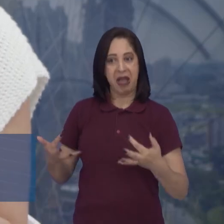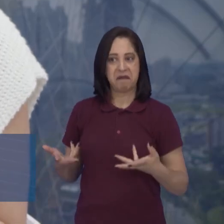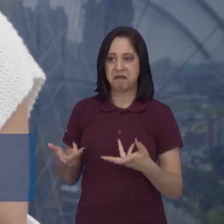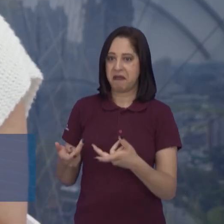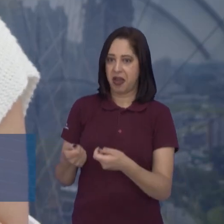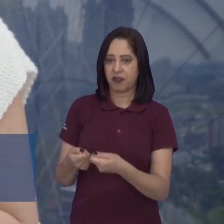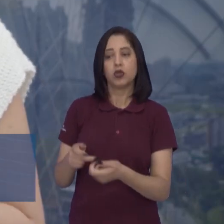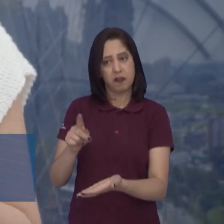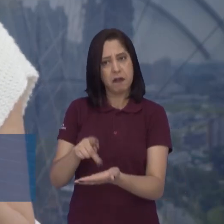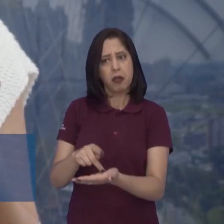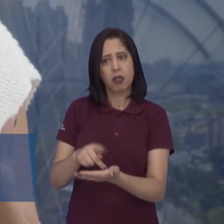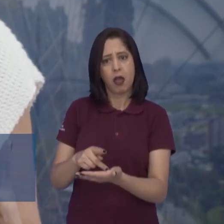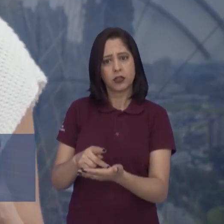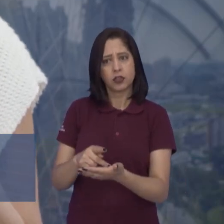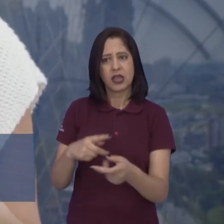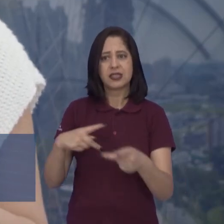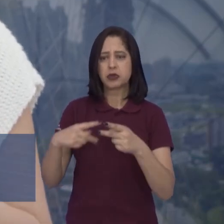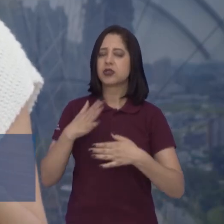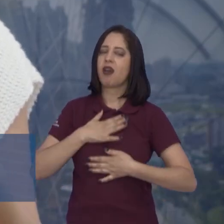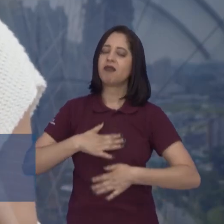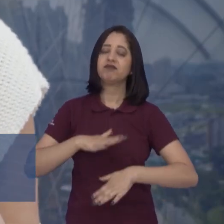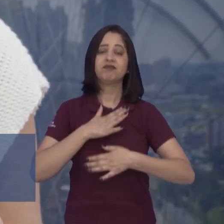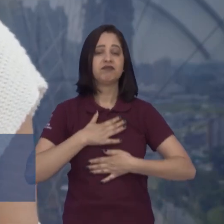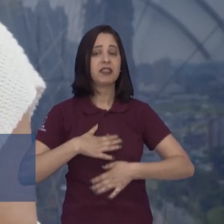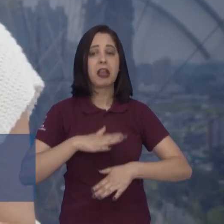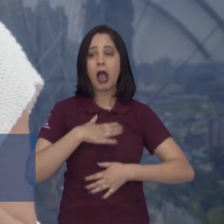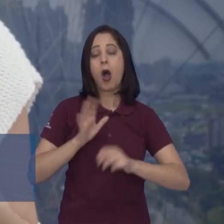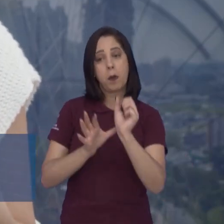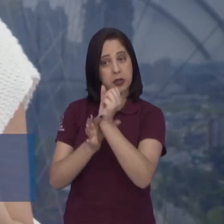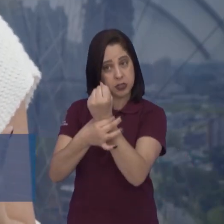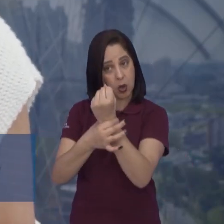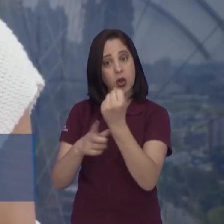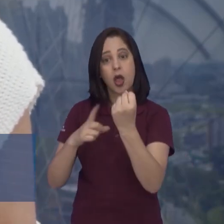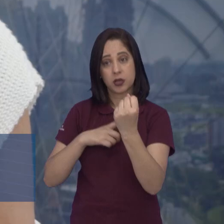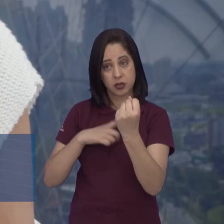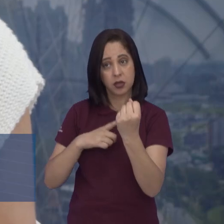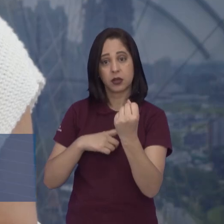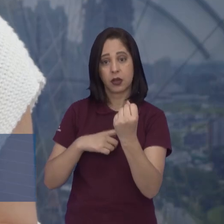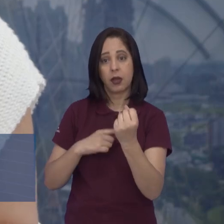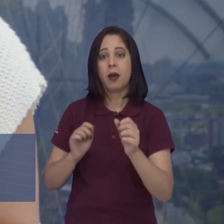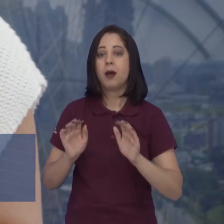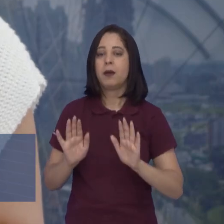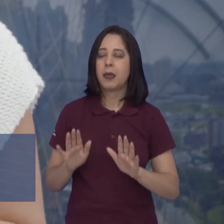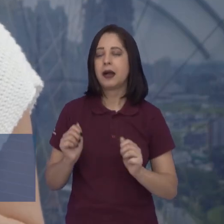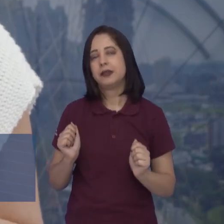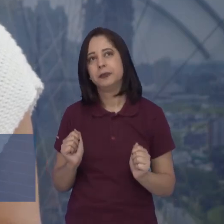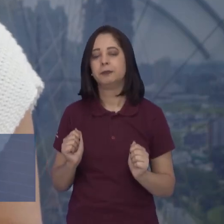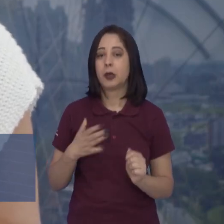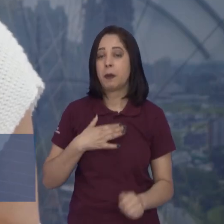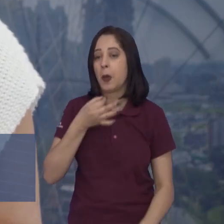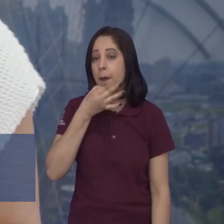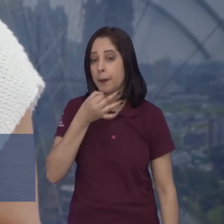uma cidade que ela é tranquila em relação à segurança, a gente tem uma boa cidade para se morar. Mas eu acho que em relação a